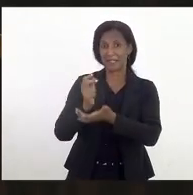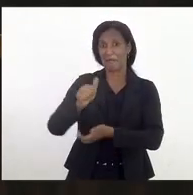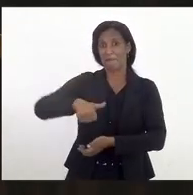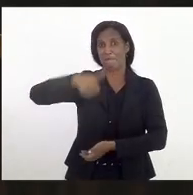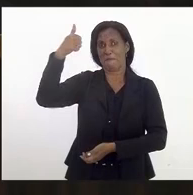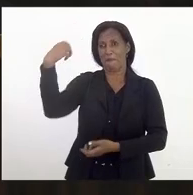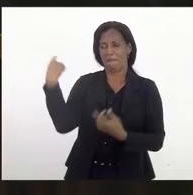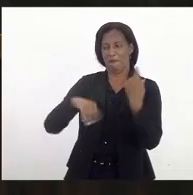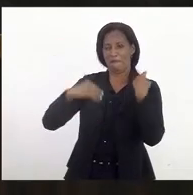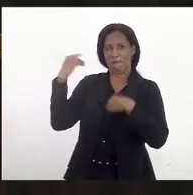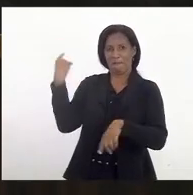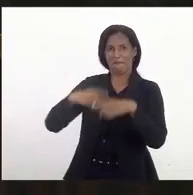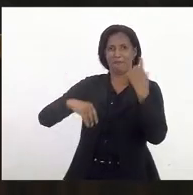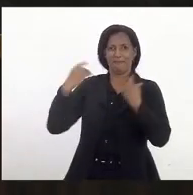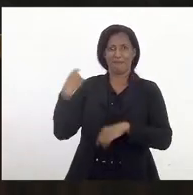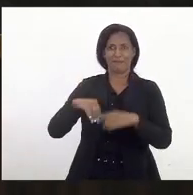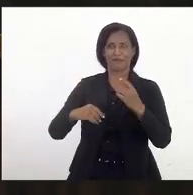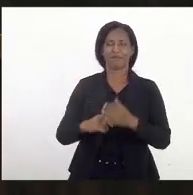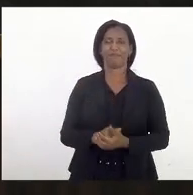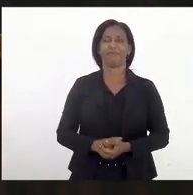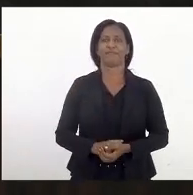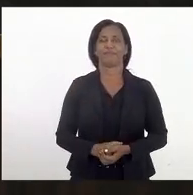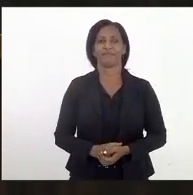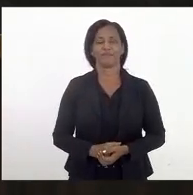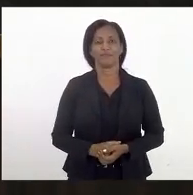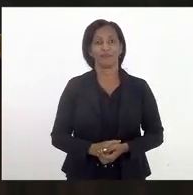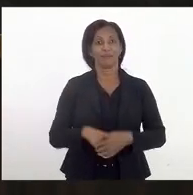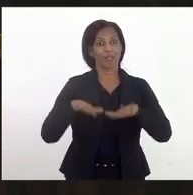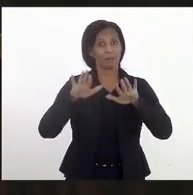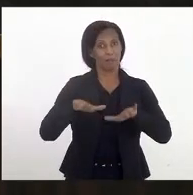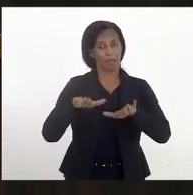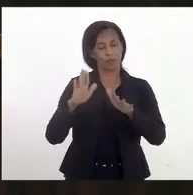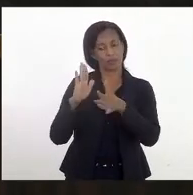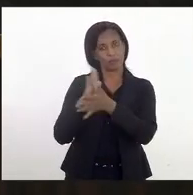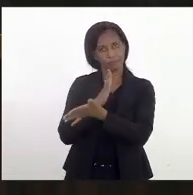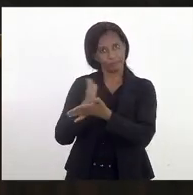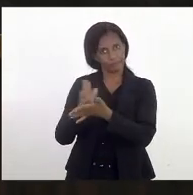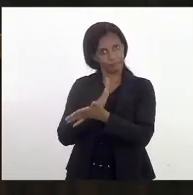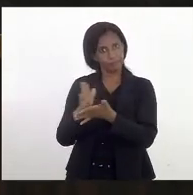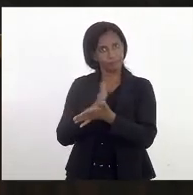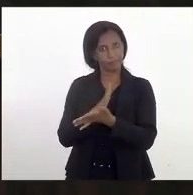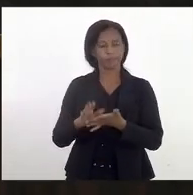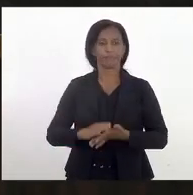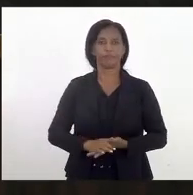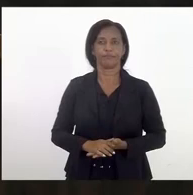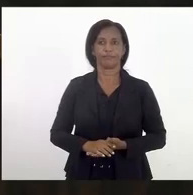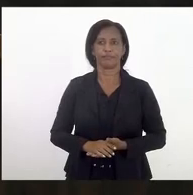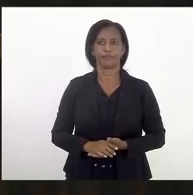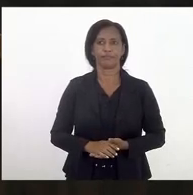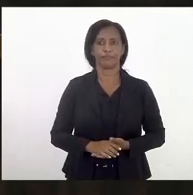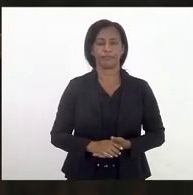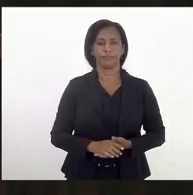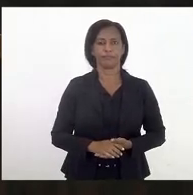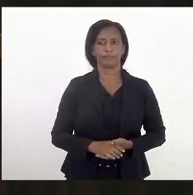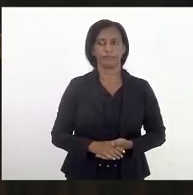Luiz poder que apanha primeiro Mas algumas e relaxa